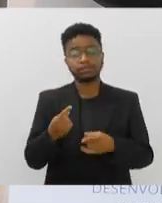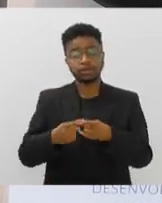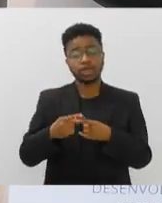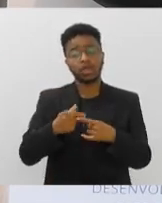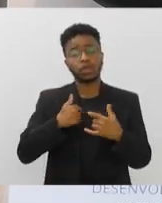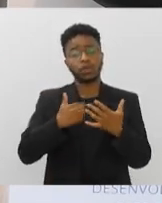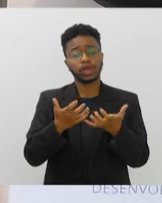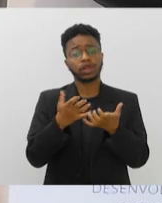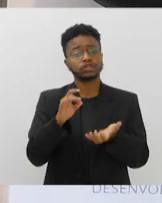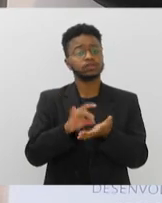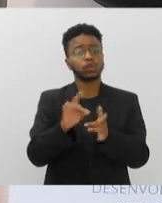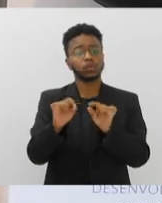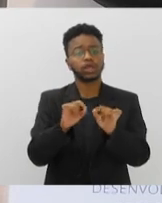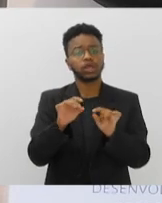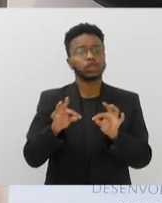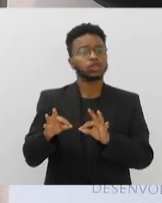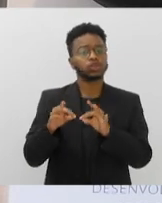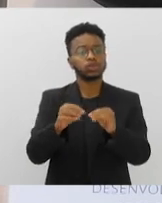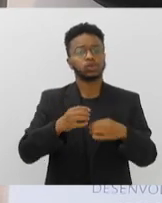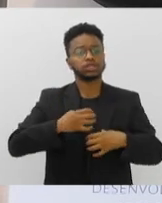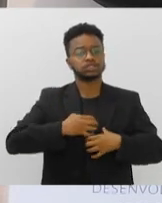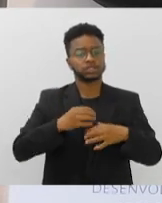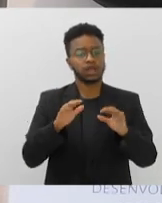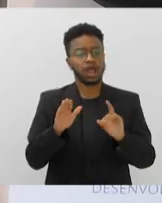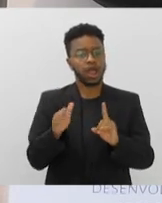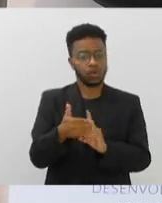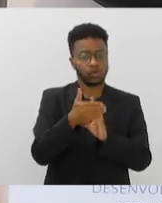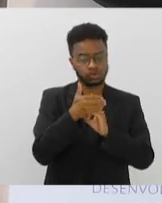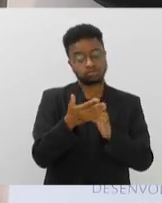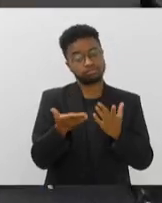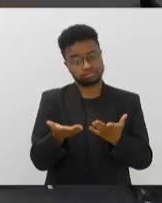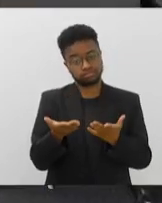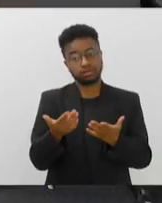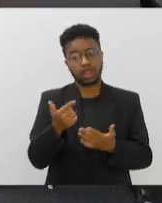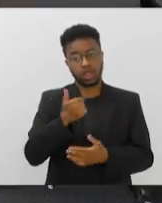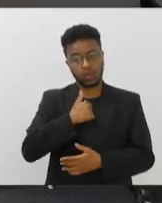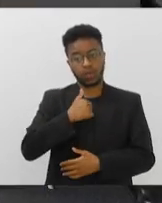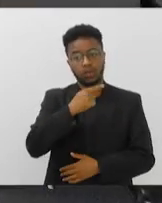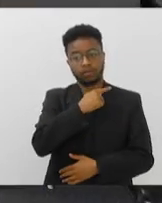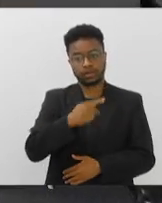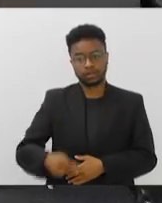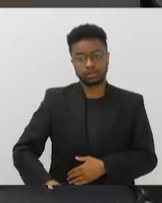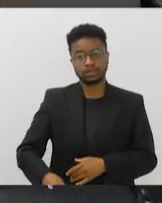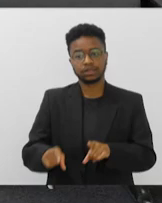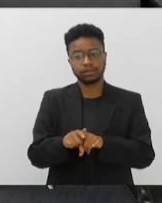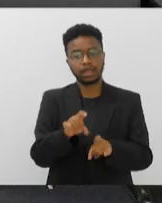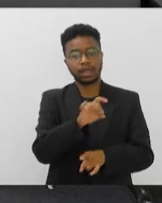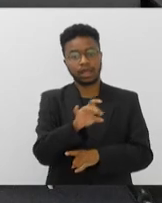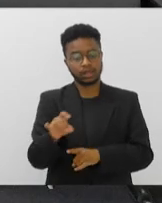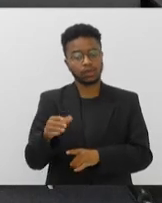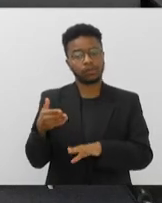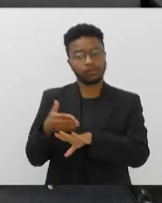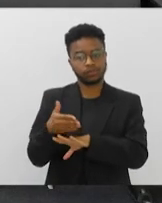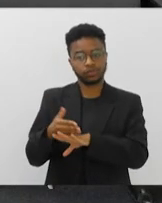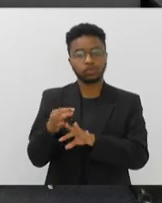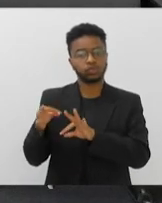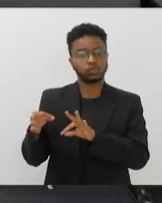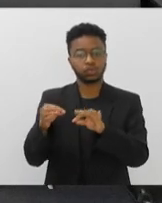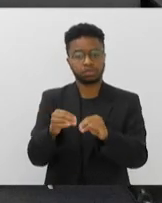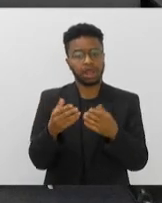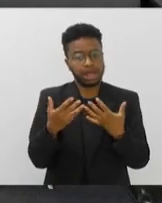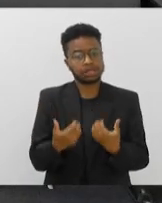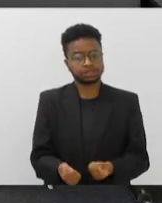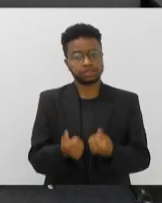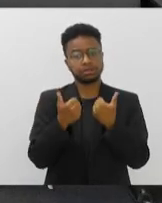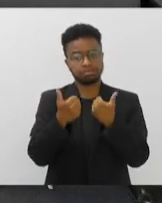é que todos se sintam acolhidos e na na minha pessoa como presidente e dos componentes dessa frente todos aceitam muito bem